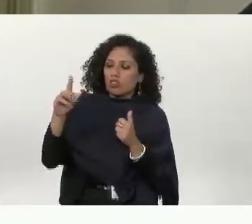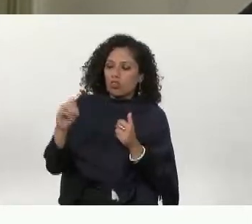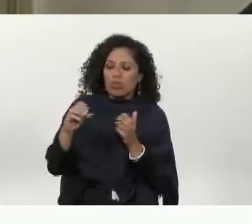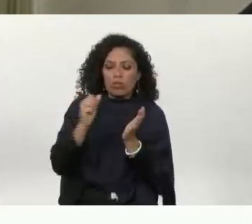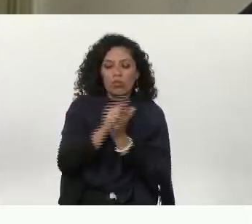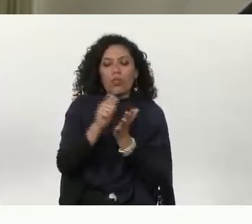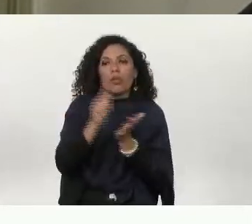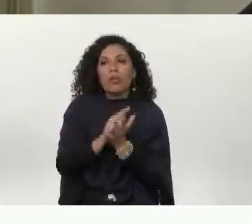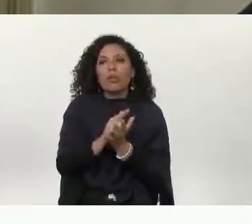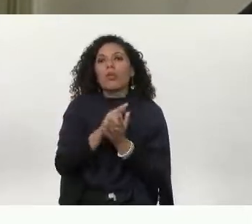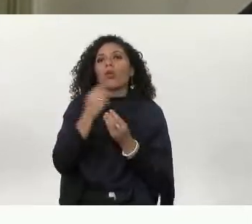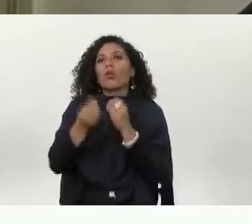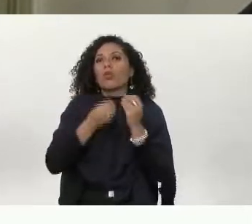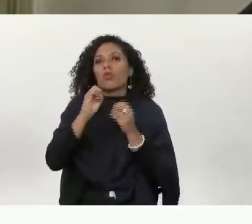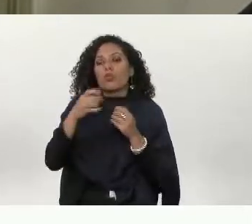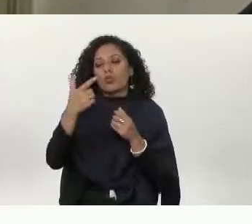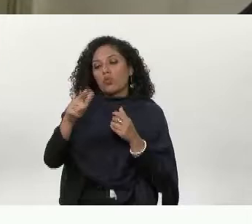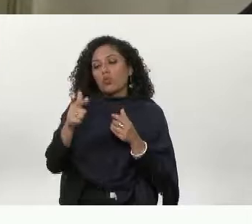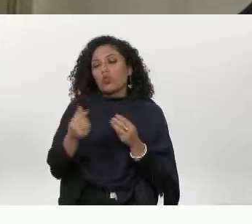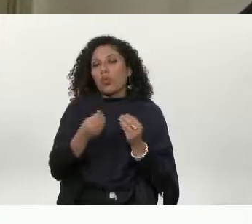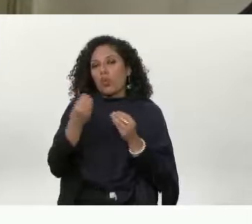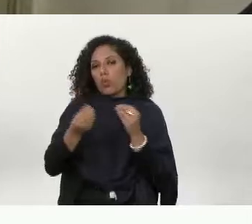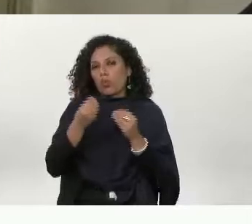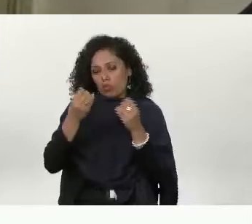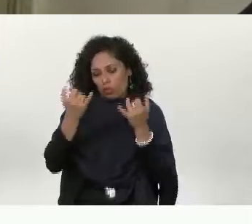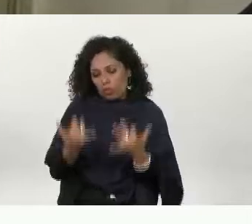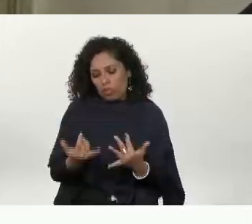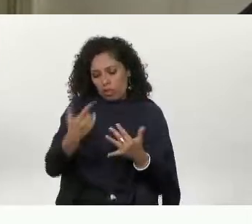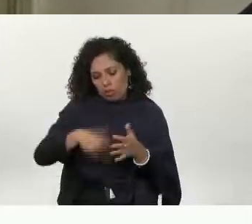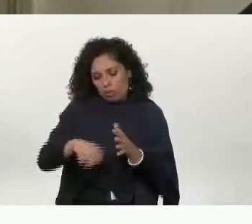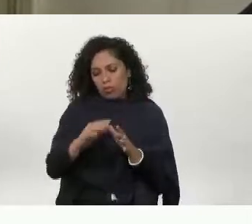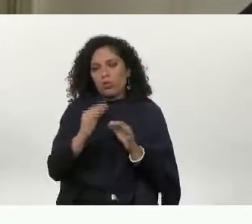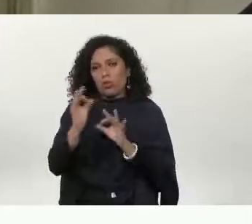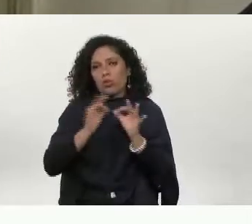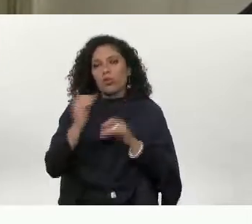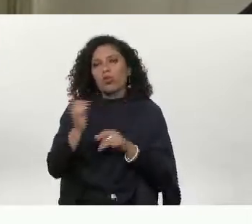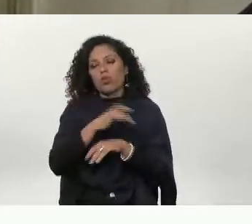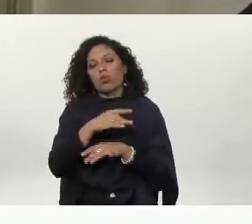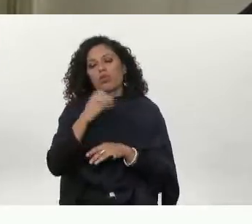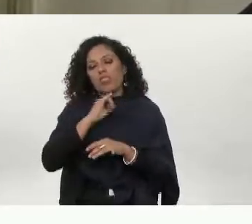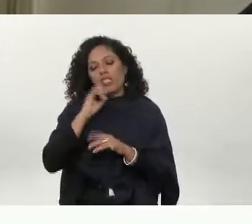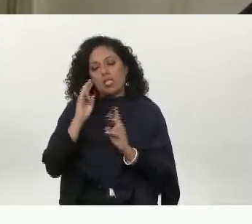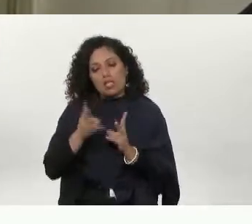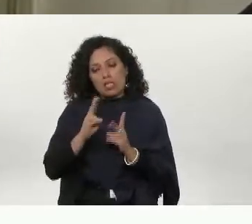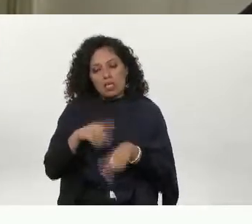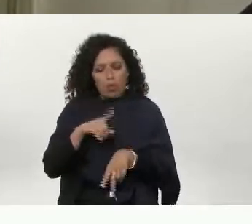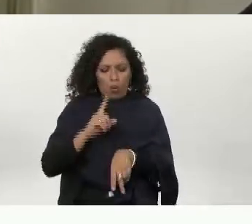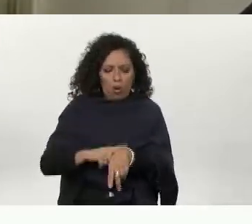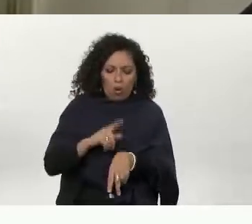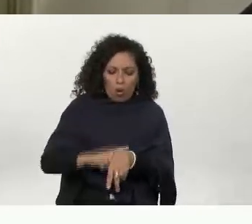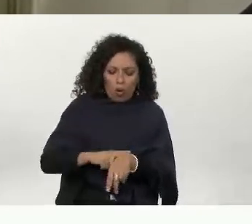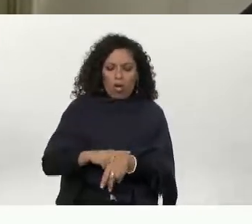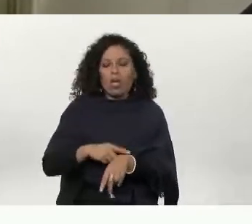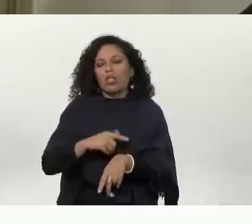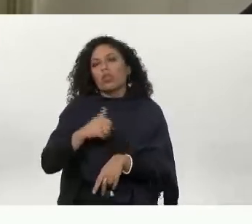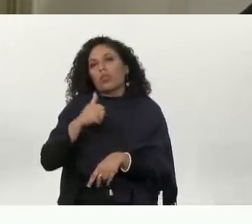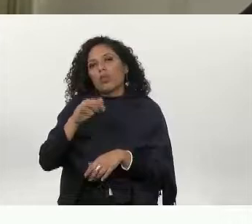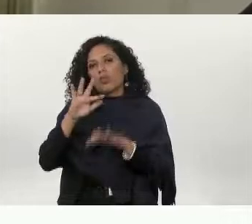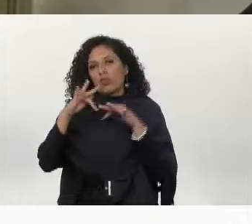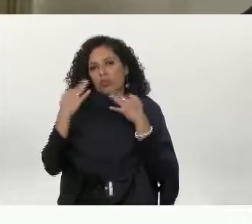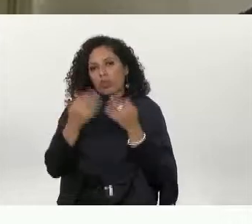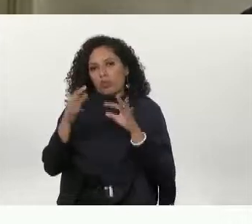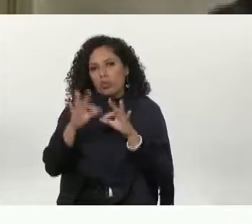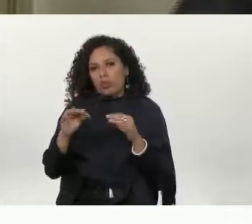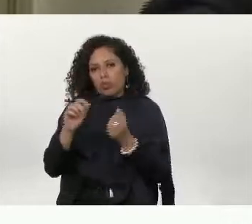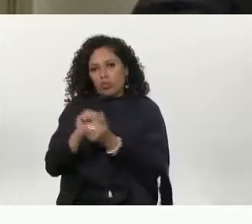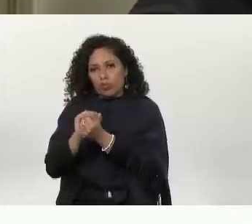ia dar um atestado daquele? E foi, então, implantado uma norma para acompanhantes. Toda vez, todo horário, tinha um horário para elas confirmarem a presença